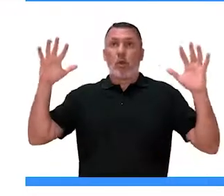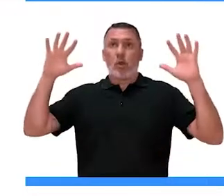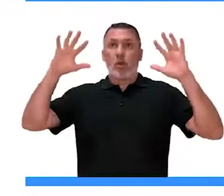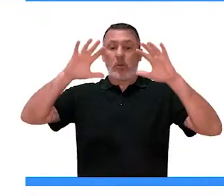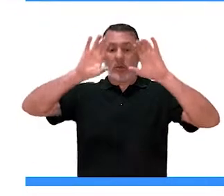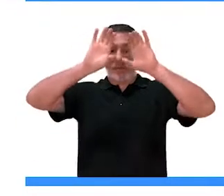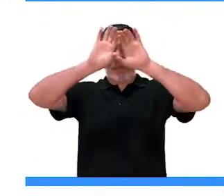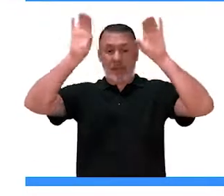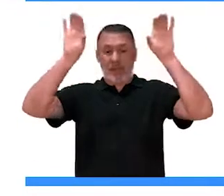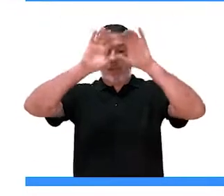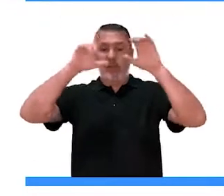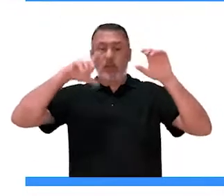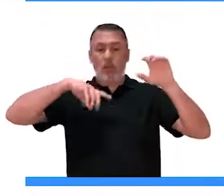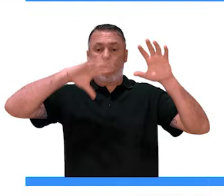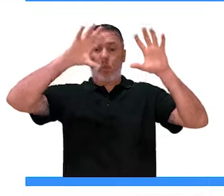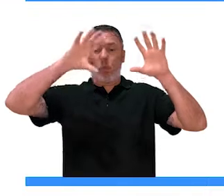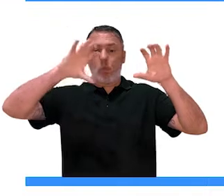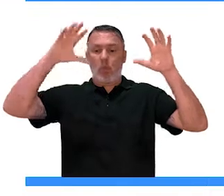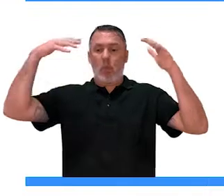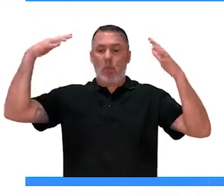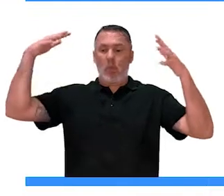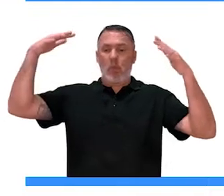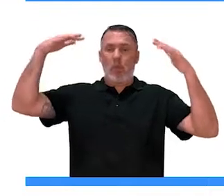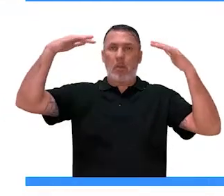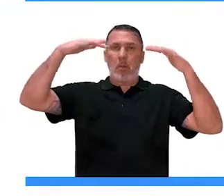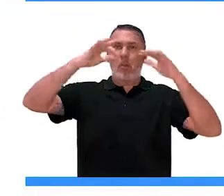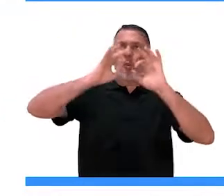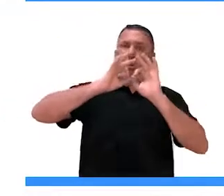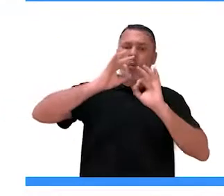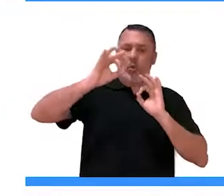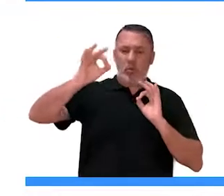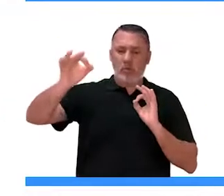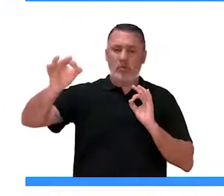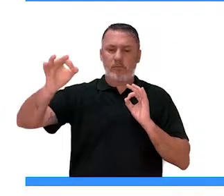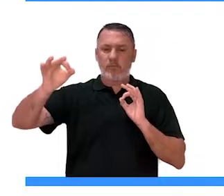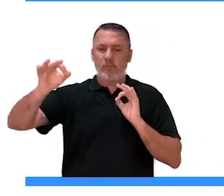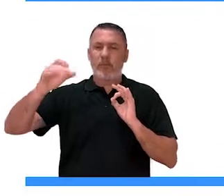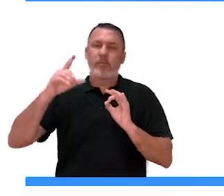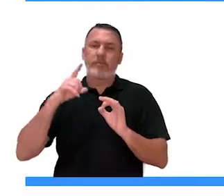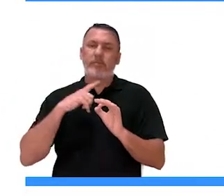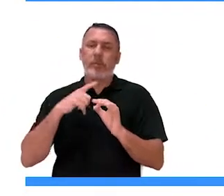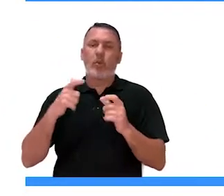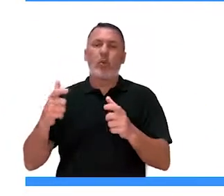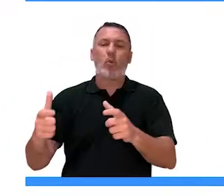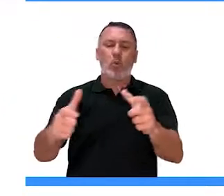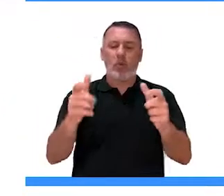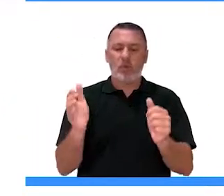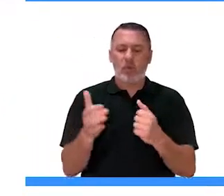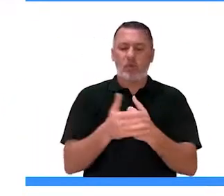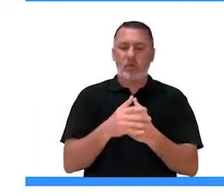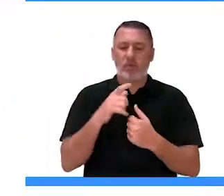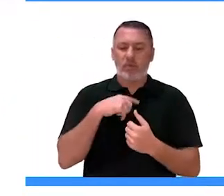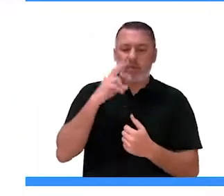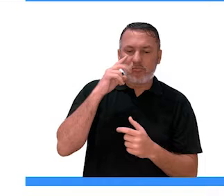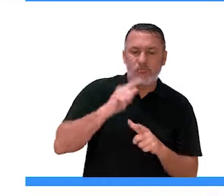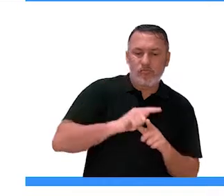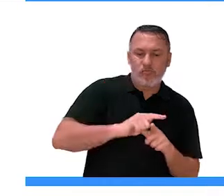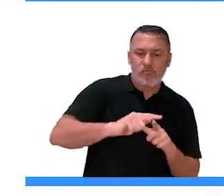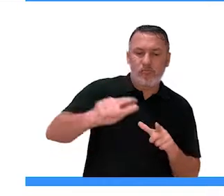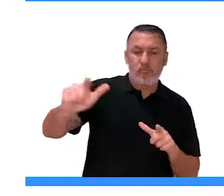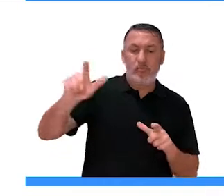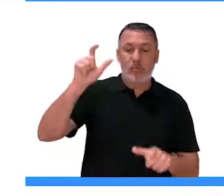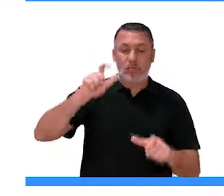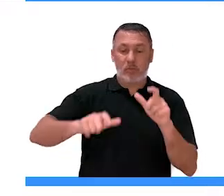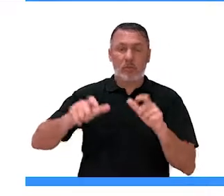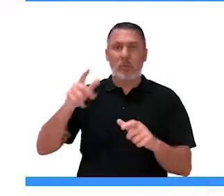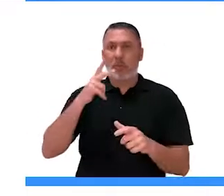céu, nuvens colossais e túmidas rolavam para o abismo do horizonte. Na várzea, ao clarão